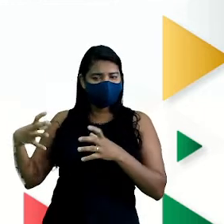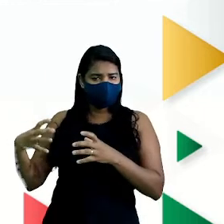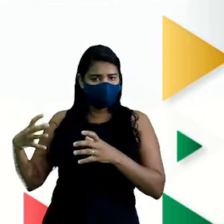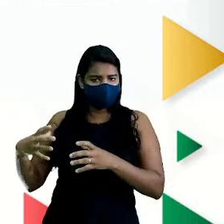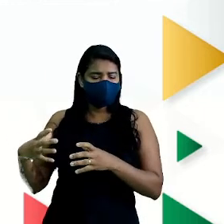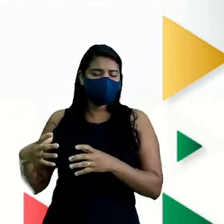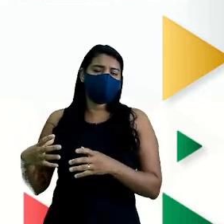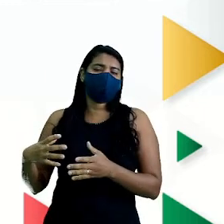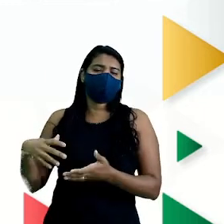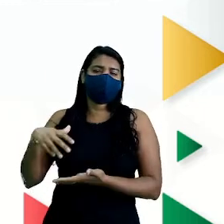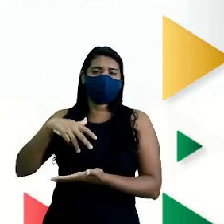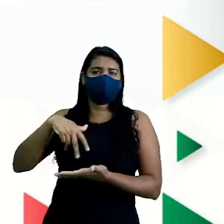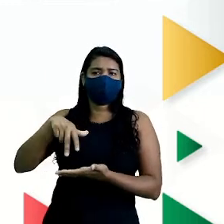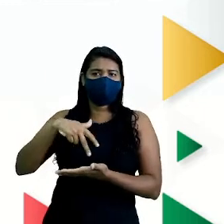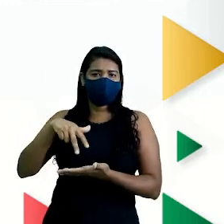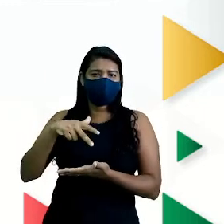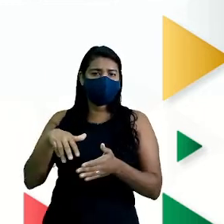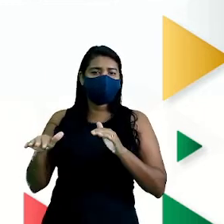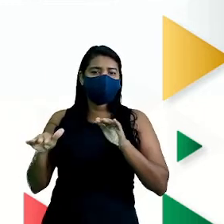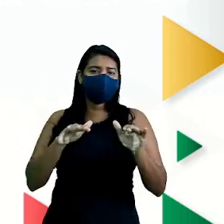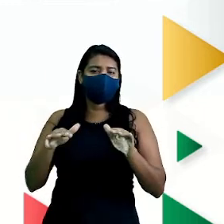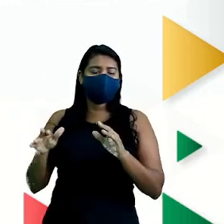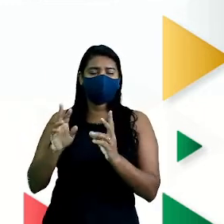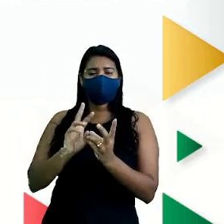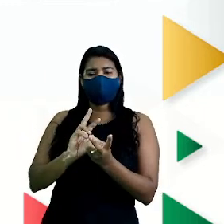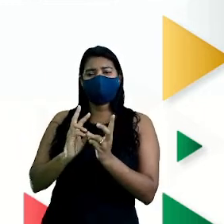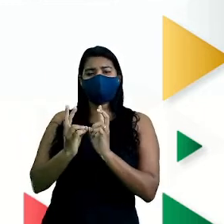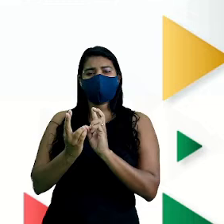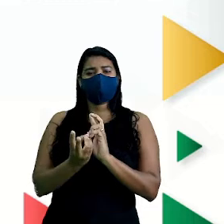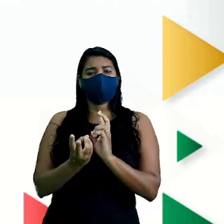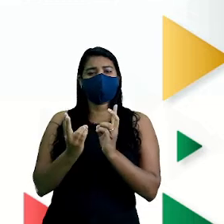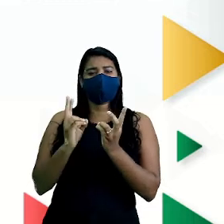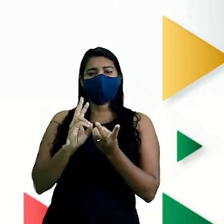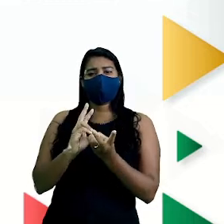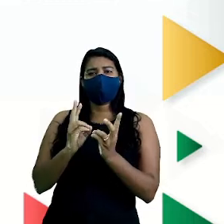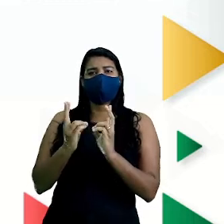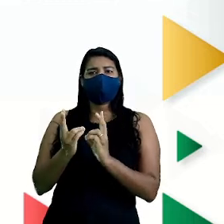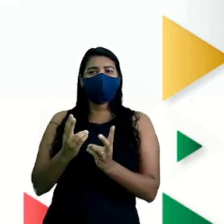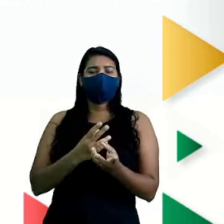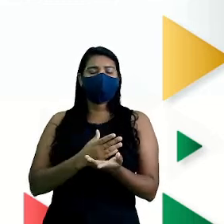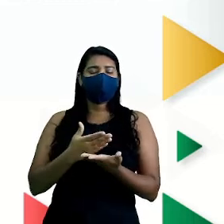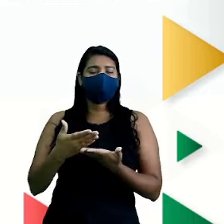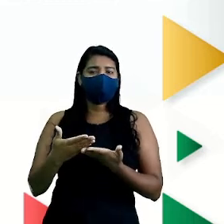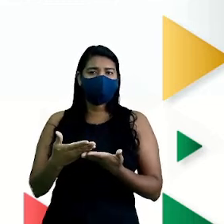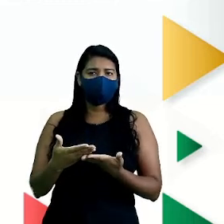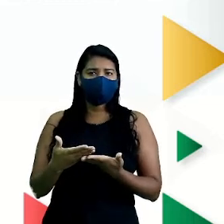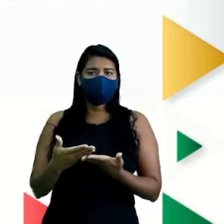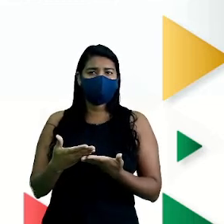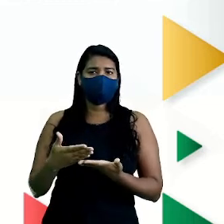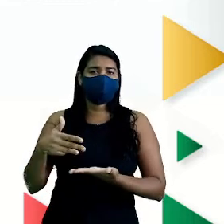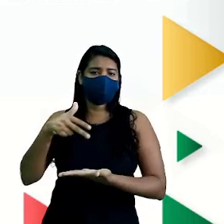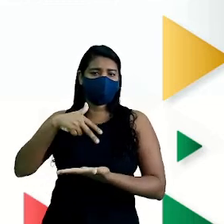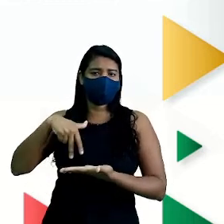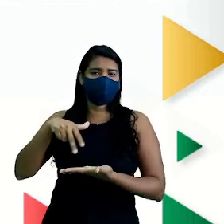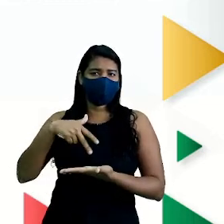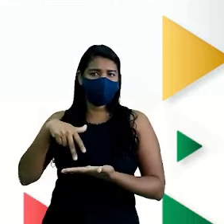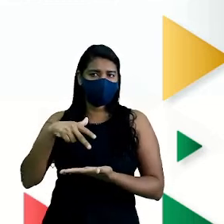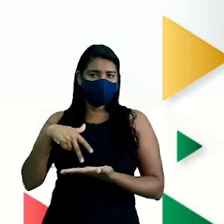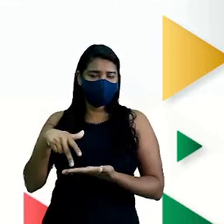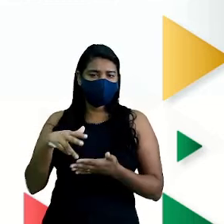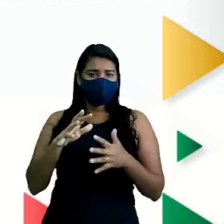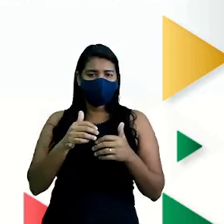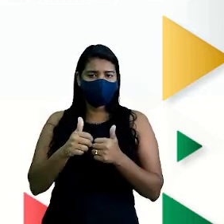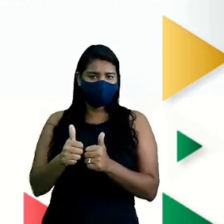de dança baseados em movimentos de capoeira. Então, se os capoeiristas eles começavam a dançar, eles